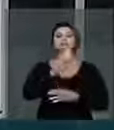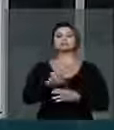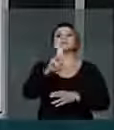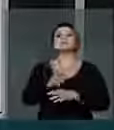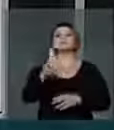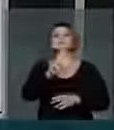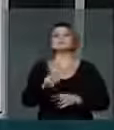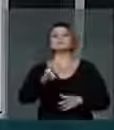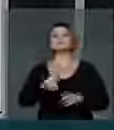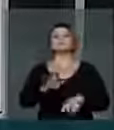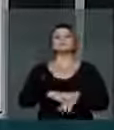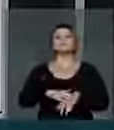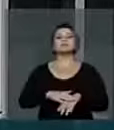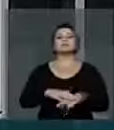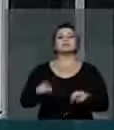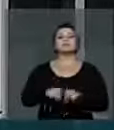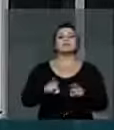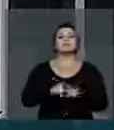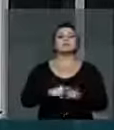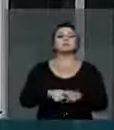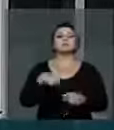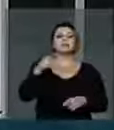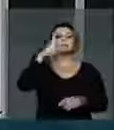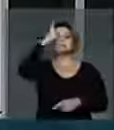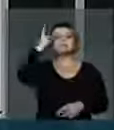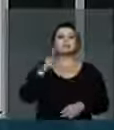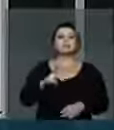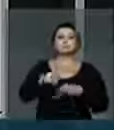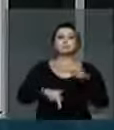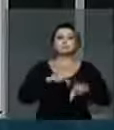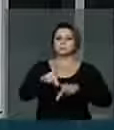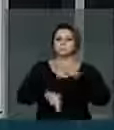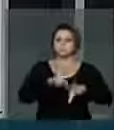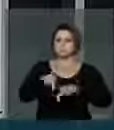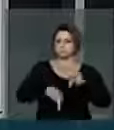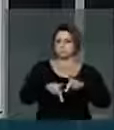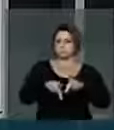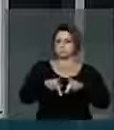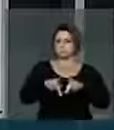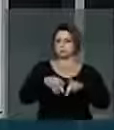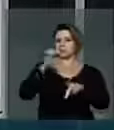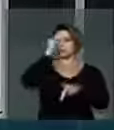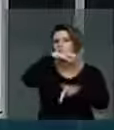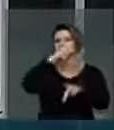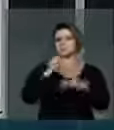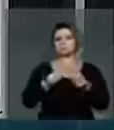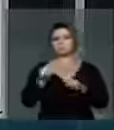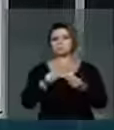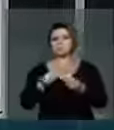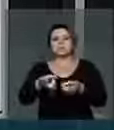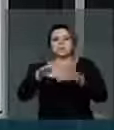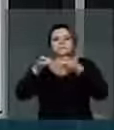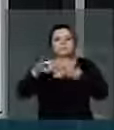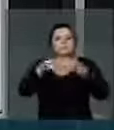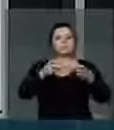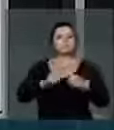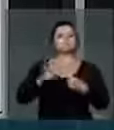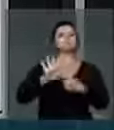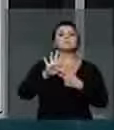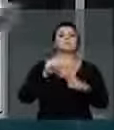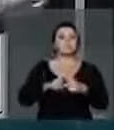de usurpação da vontade popular. É forte o que eu estou dizendo, eu sei disso, mas é de usurpação, eu mostro por